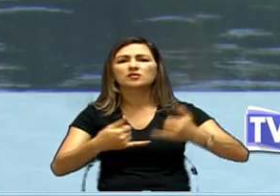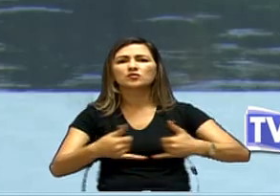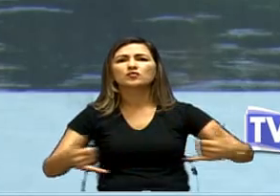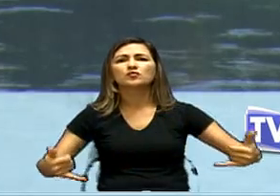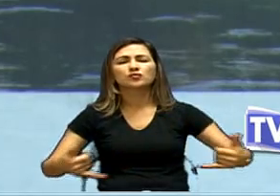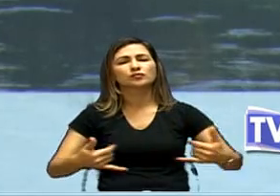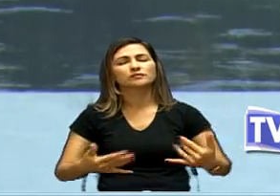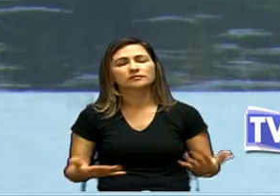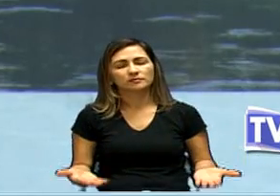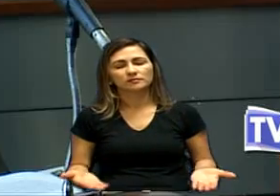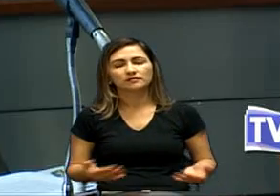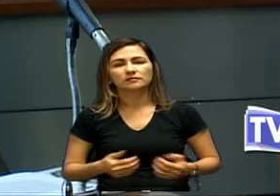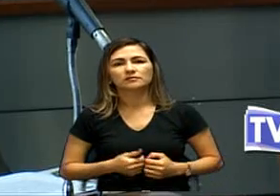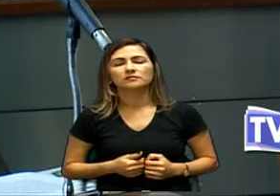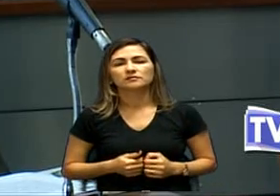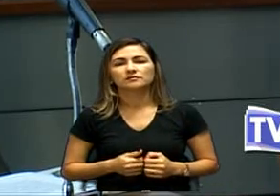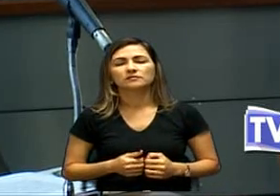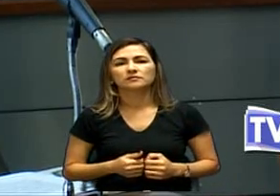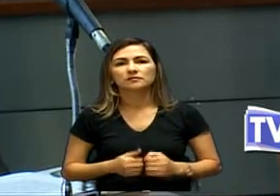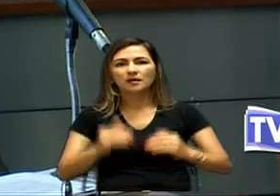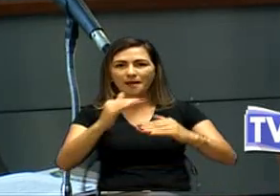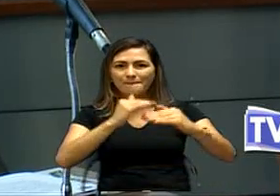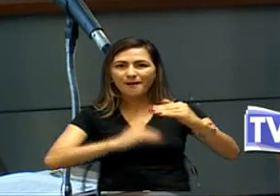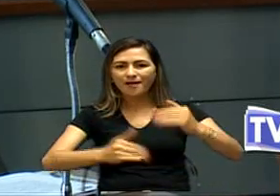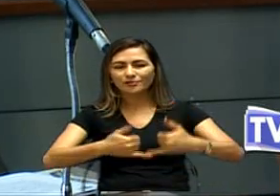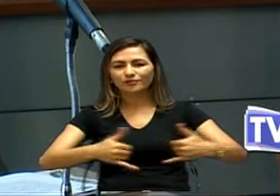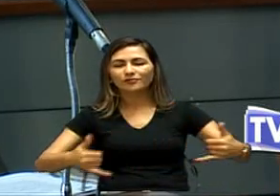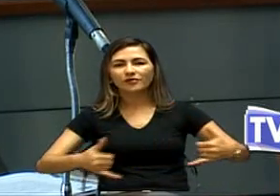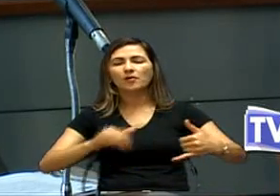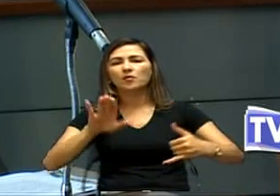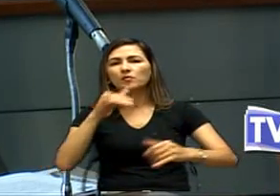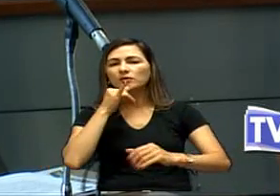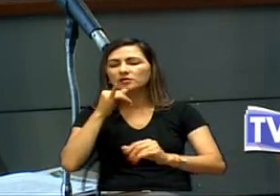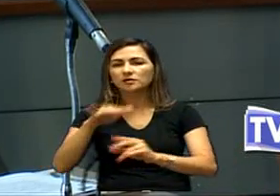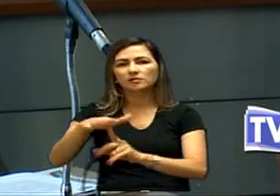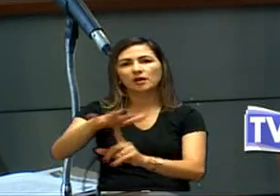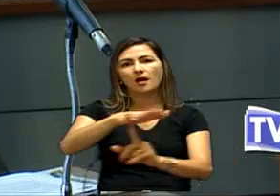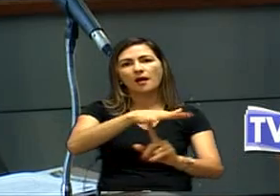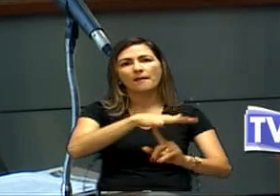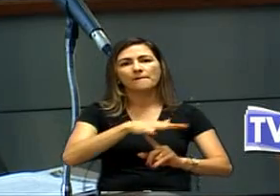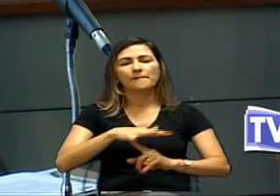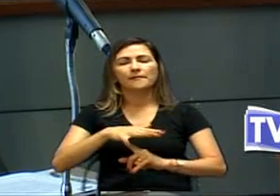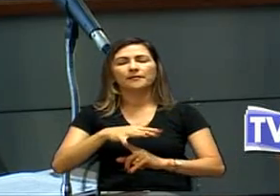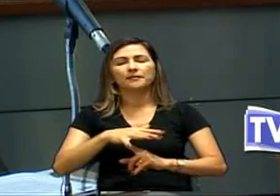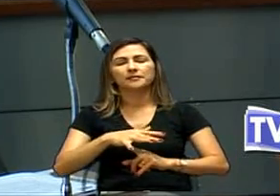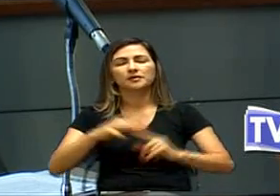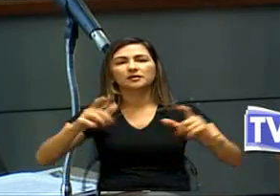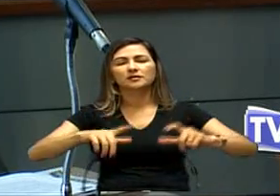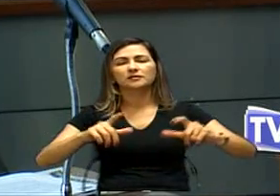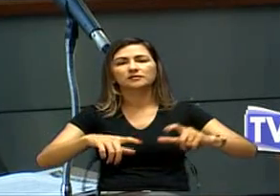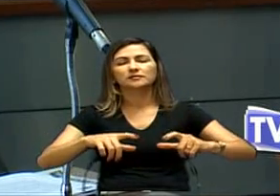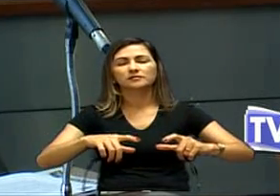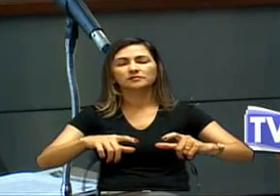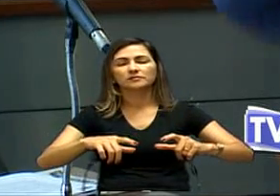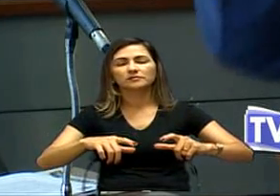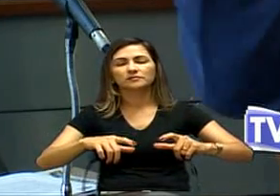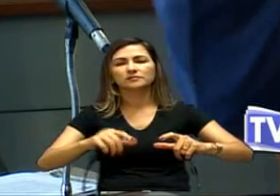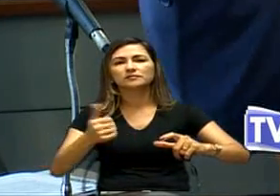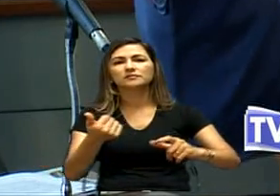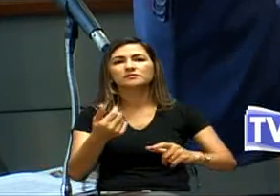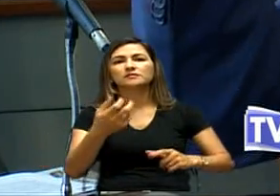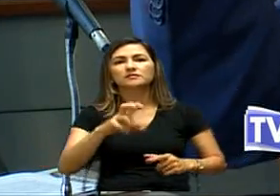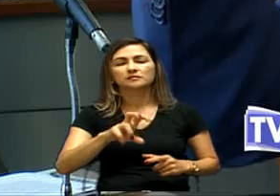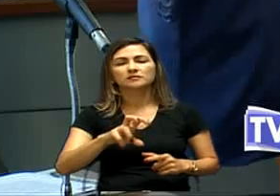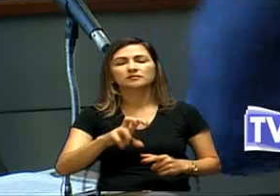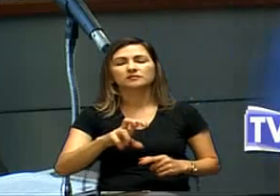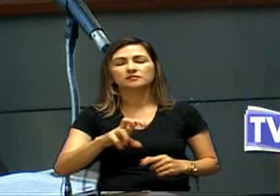Nenê. Nas pracinhas também estão acontecendo. Na Praça do Ipiranga faz uma semana que está sem luz. Uma